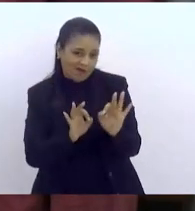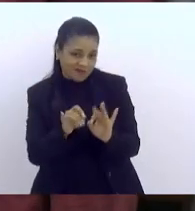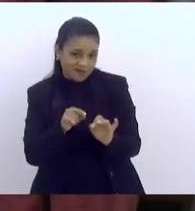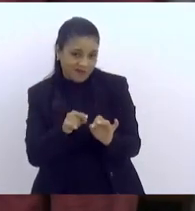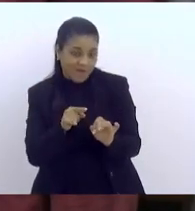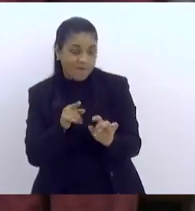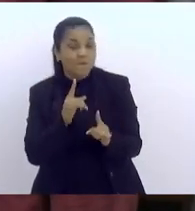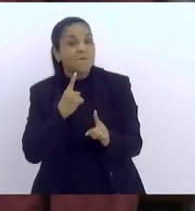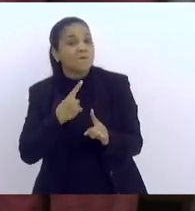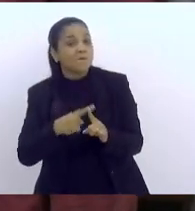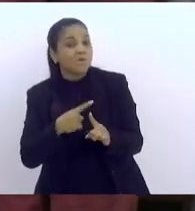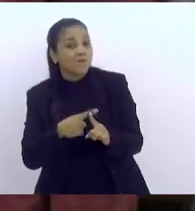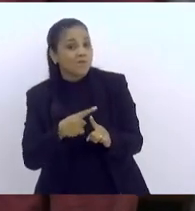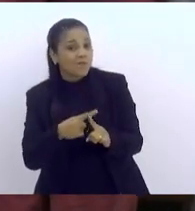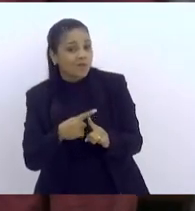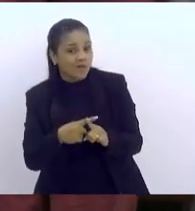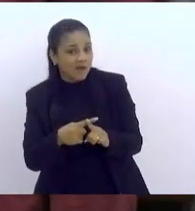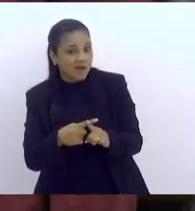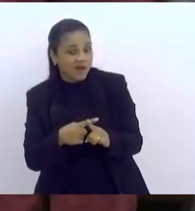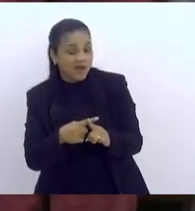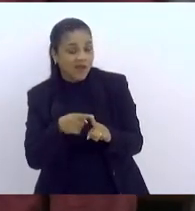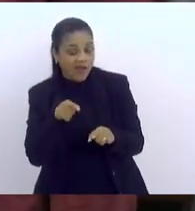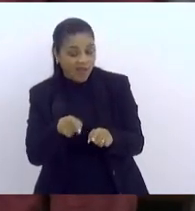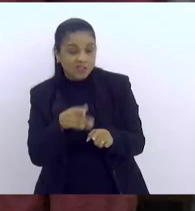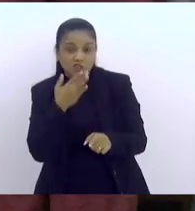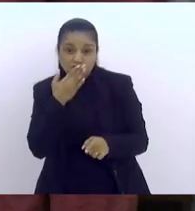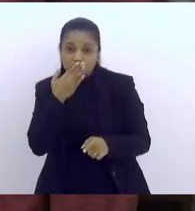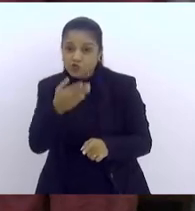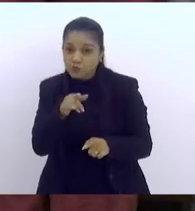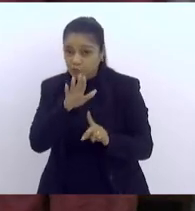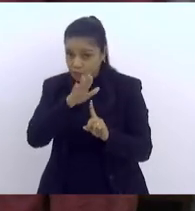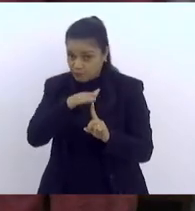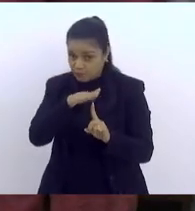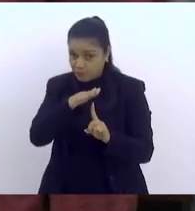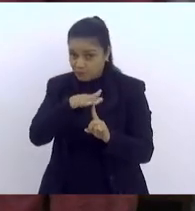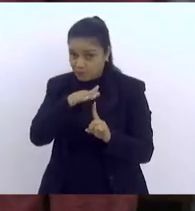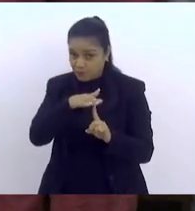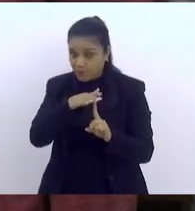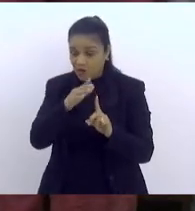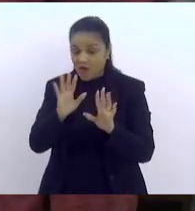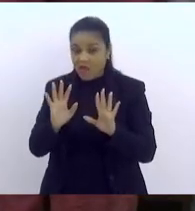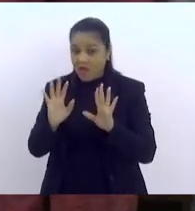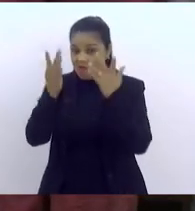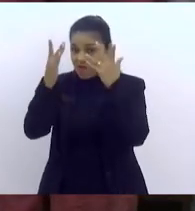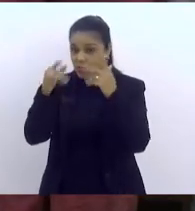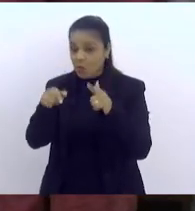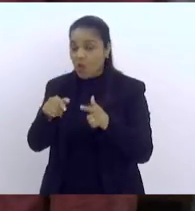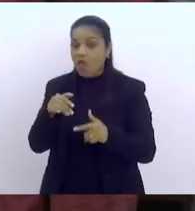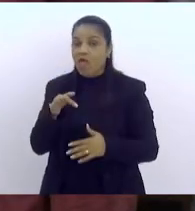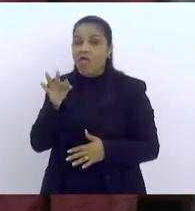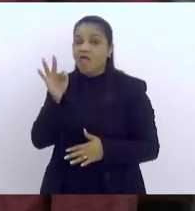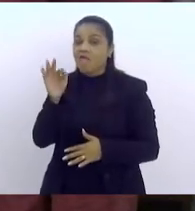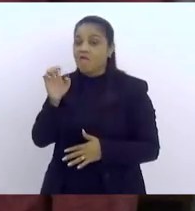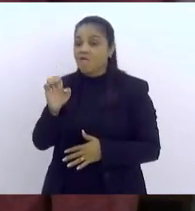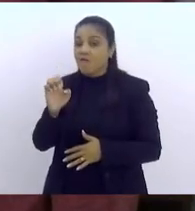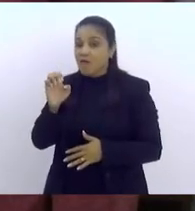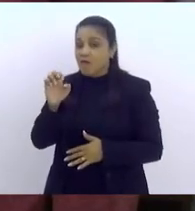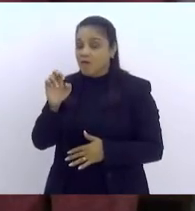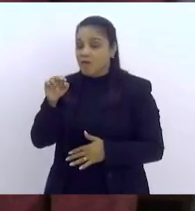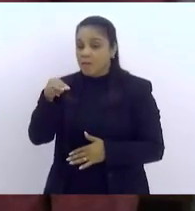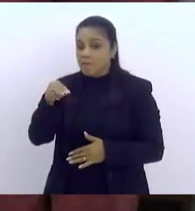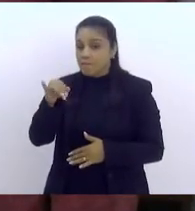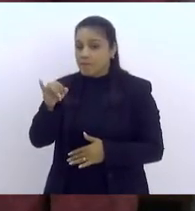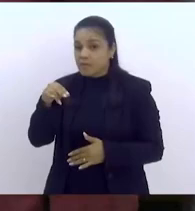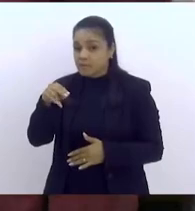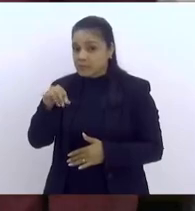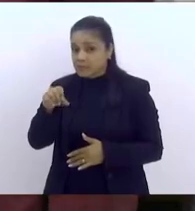porque esse tipo de evento é um evento feminista. O Grupo Arco-Íris é um